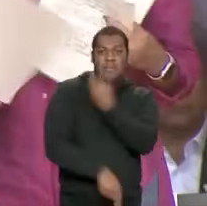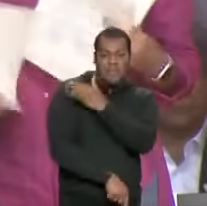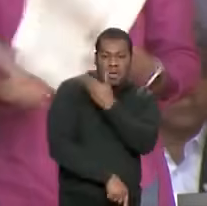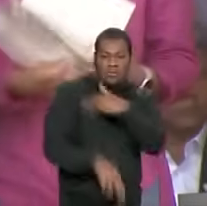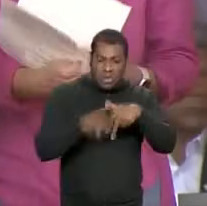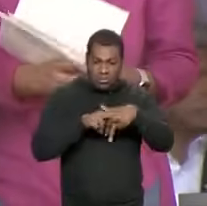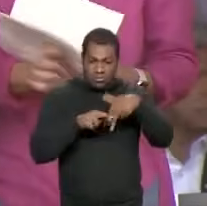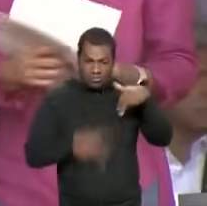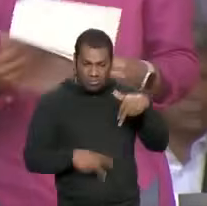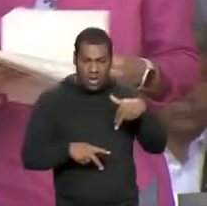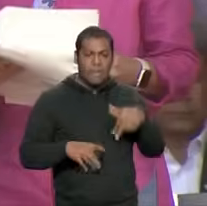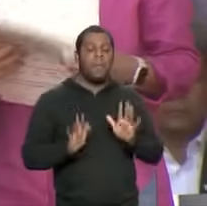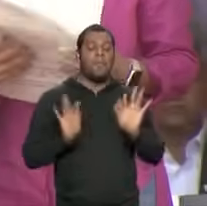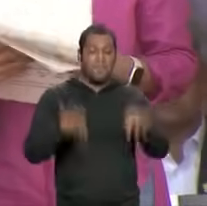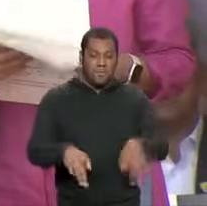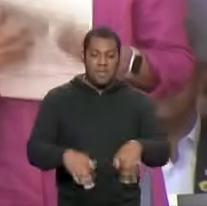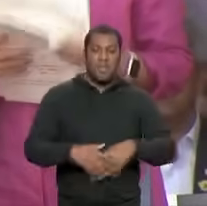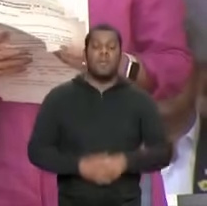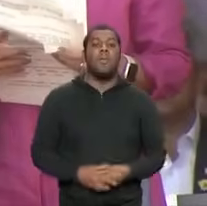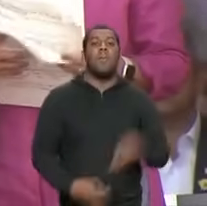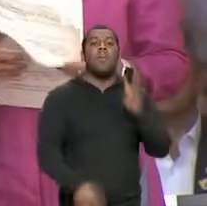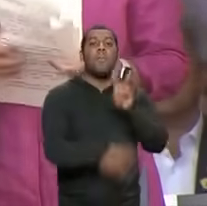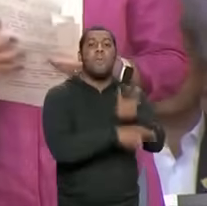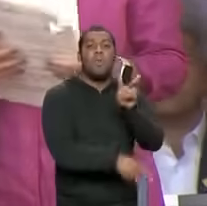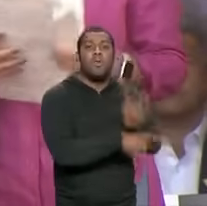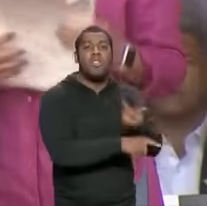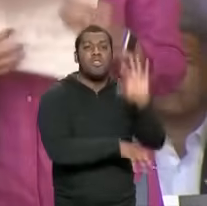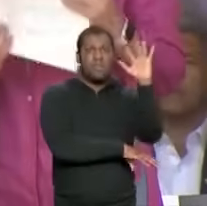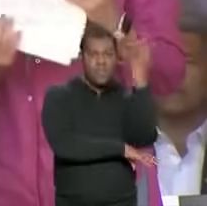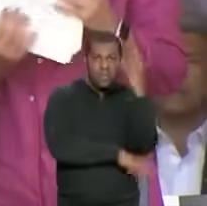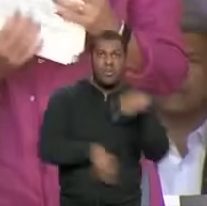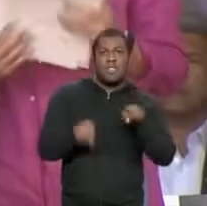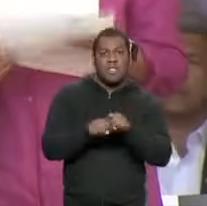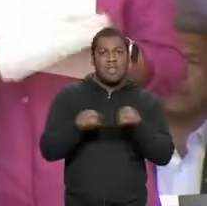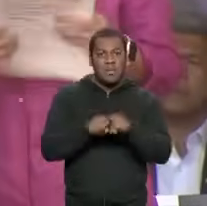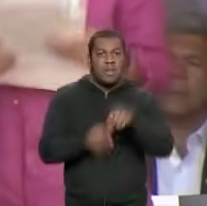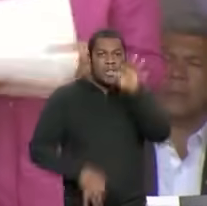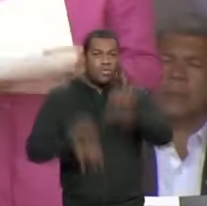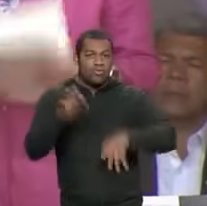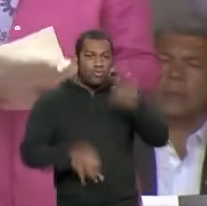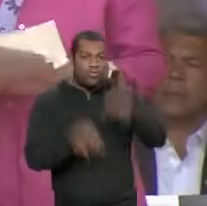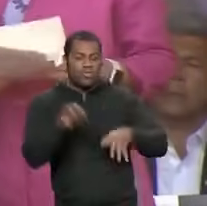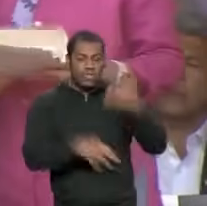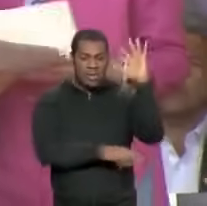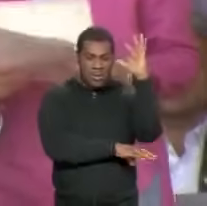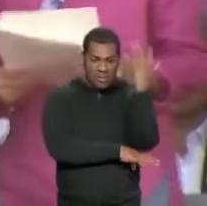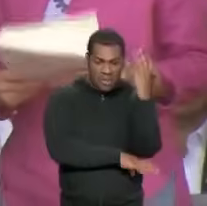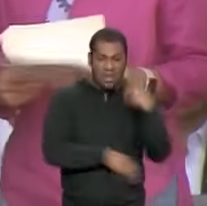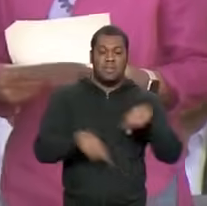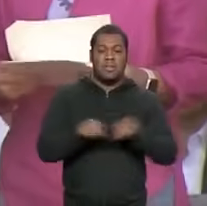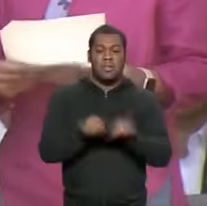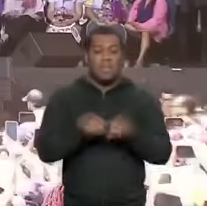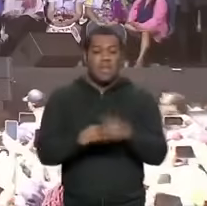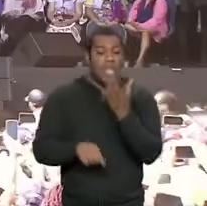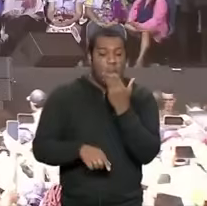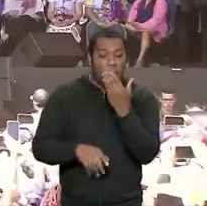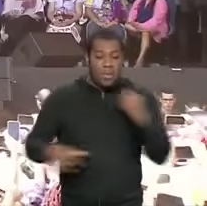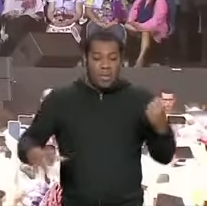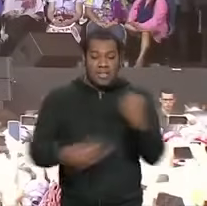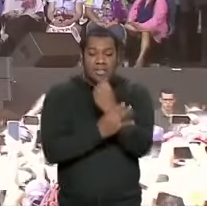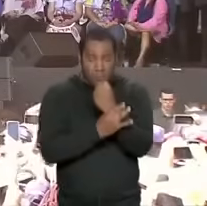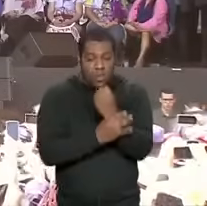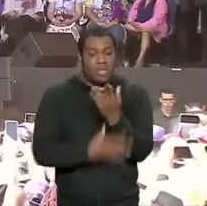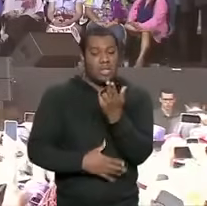da natureza e da justiça e justiça ambiental e climática pela segurança alimentar